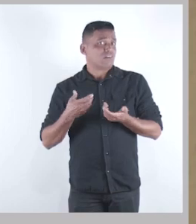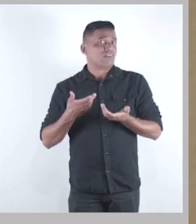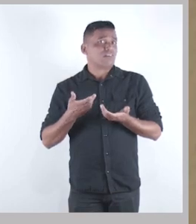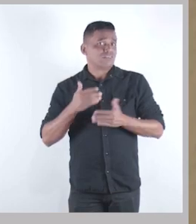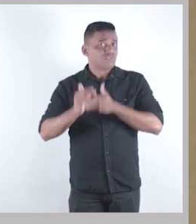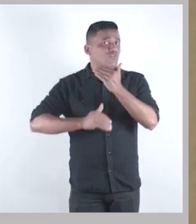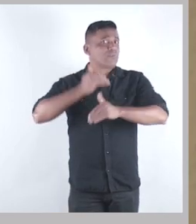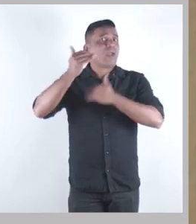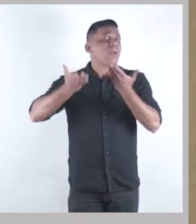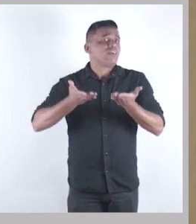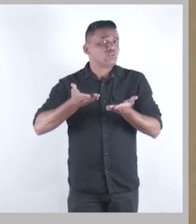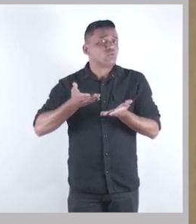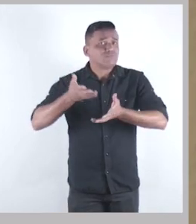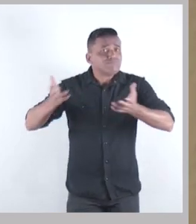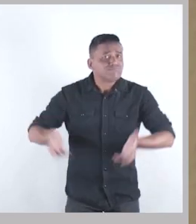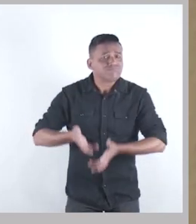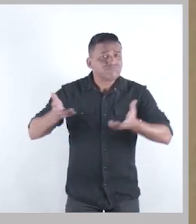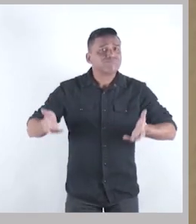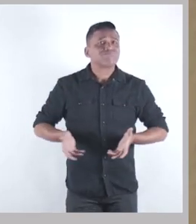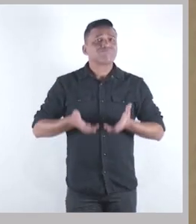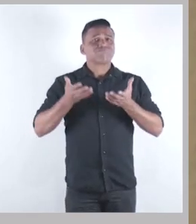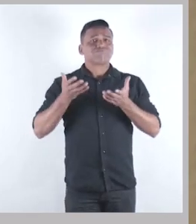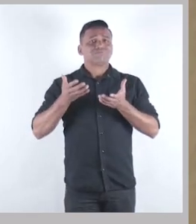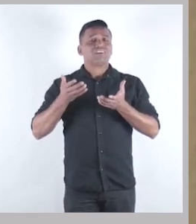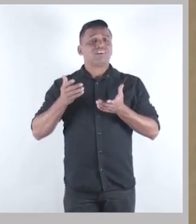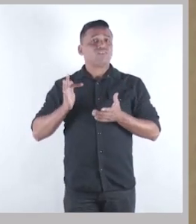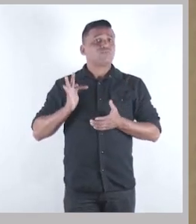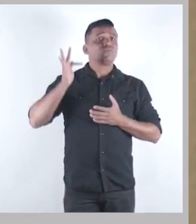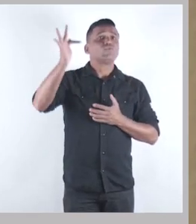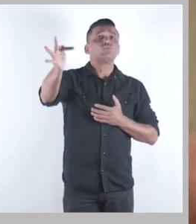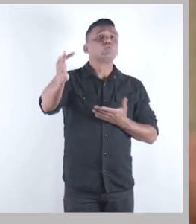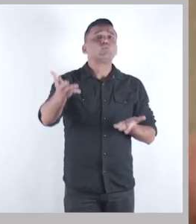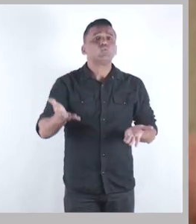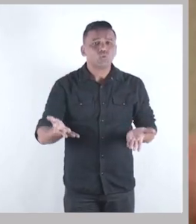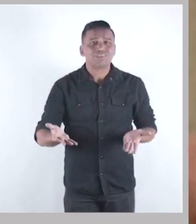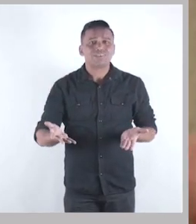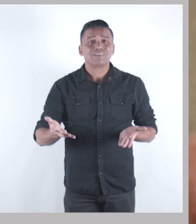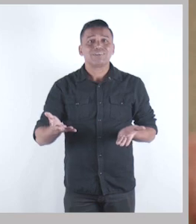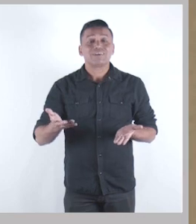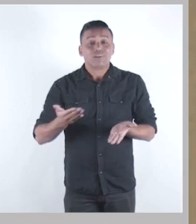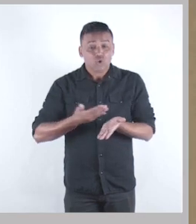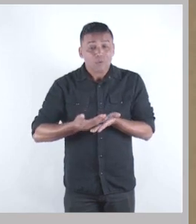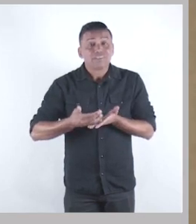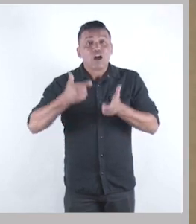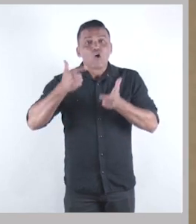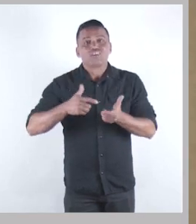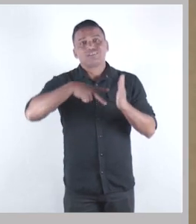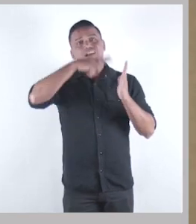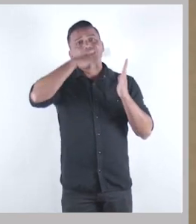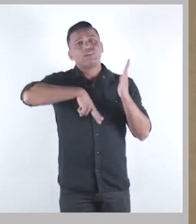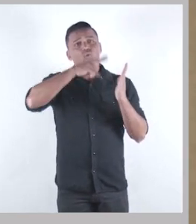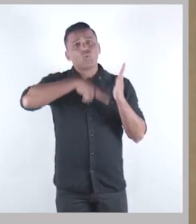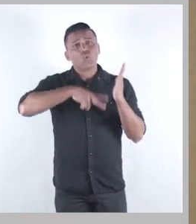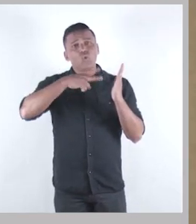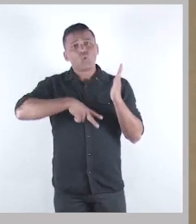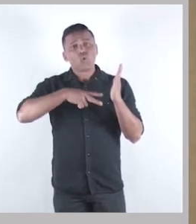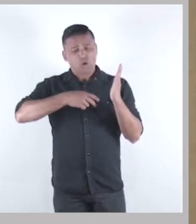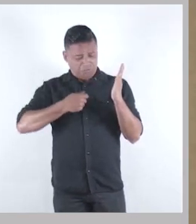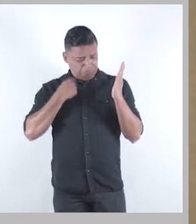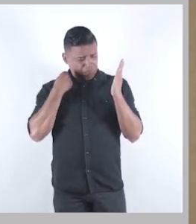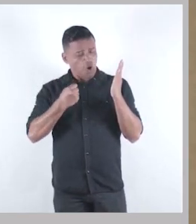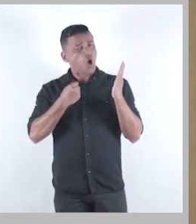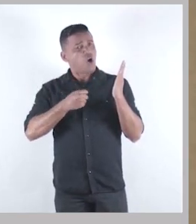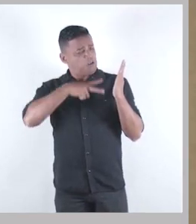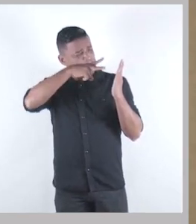ao desenvolvimento, em direção à sua própria prosperidade, seria exatamente o dom da leitura. Porquê? Porque dominando a leitura,